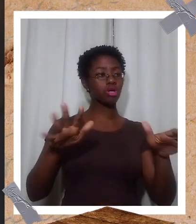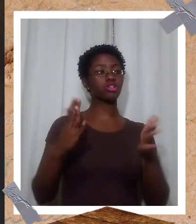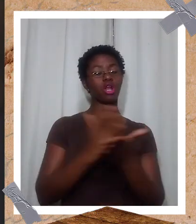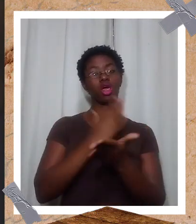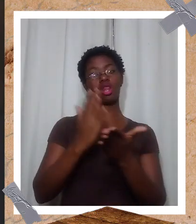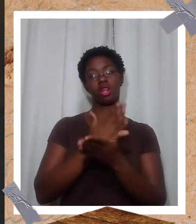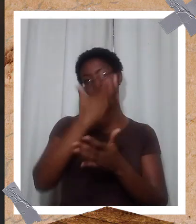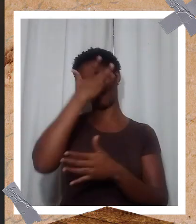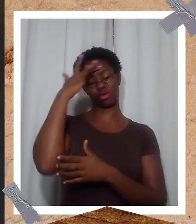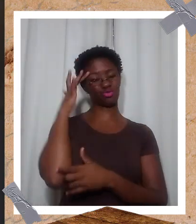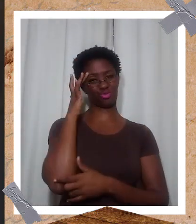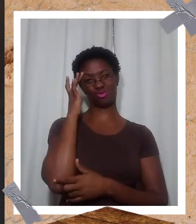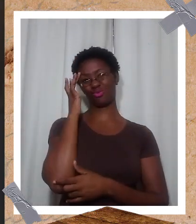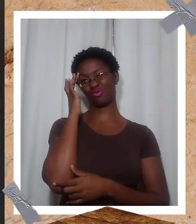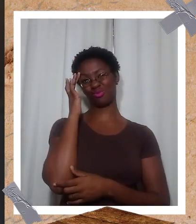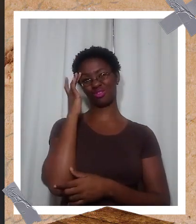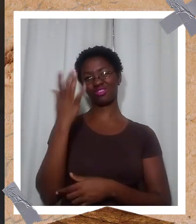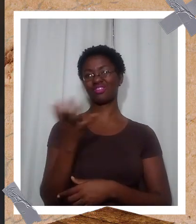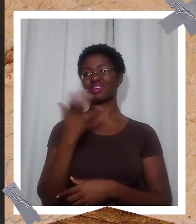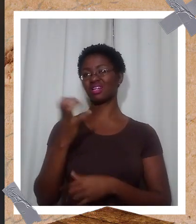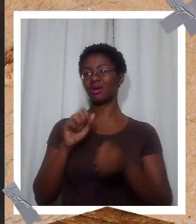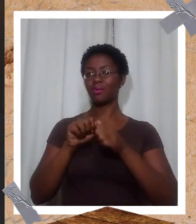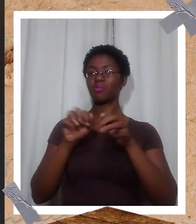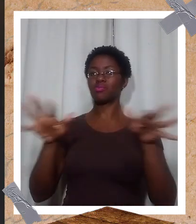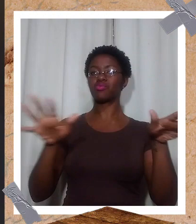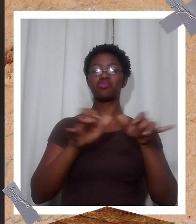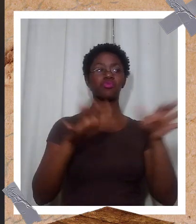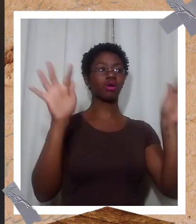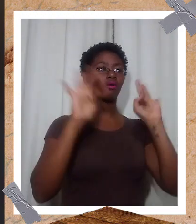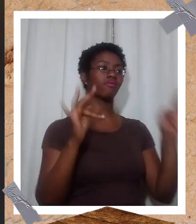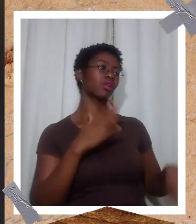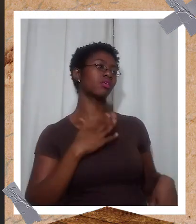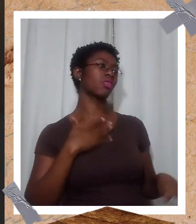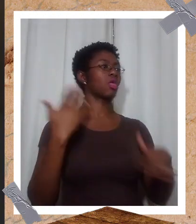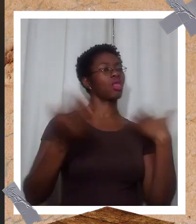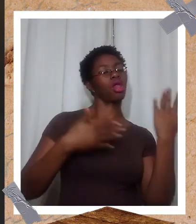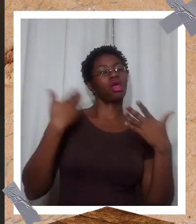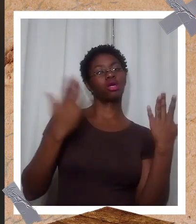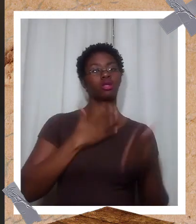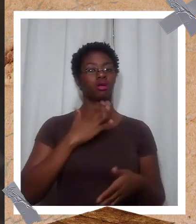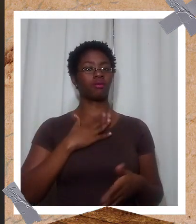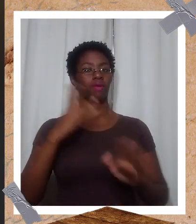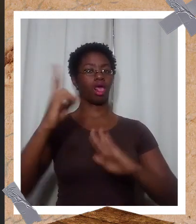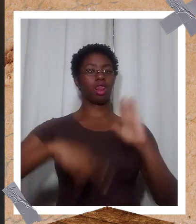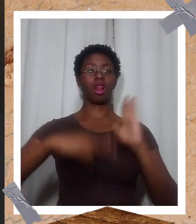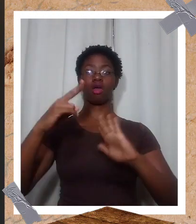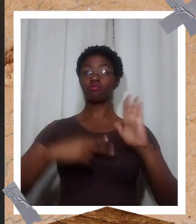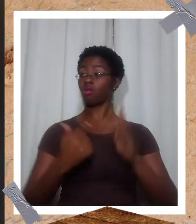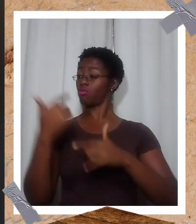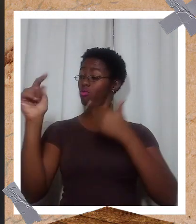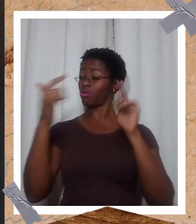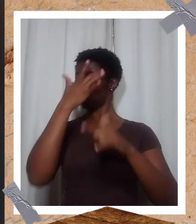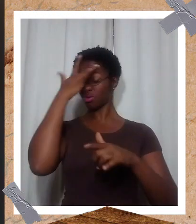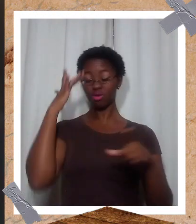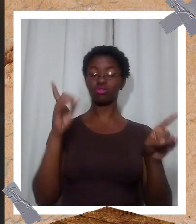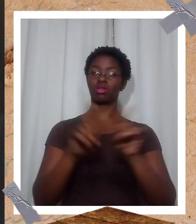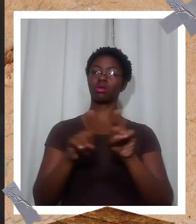pessoas, né? O meu desejo era compartilhar uma grande felicidade, uma grande alegria que eu tinha como leitor com outras pessoas, né?